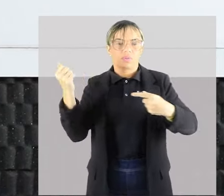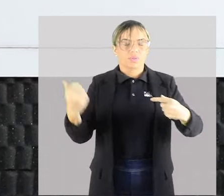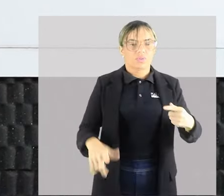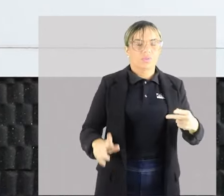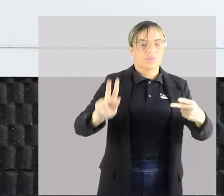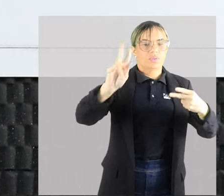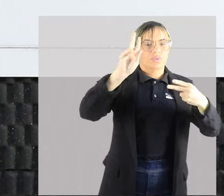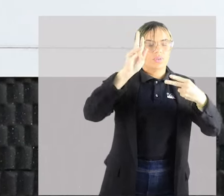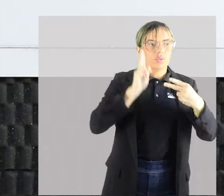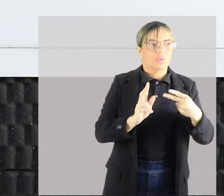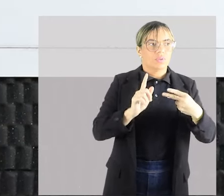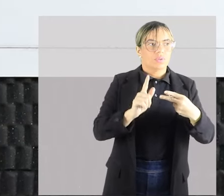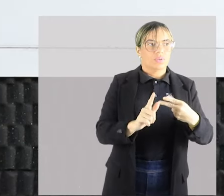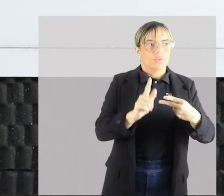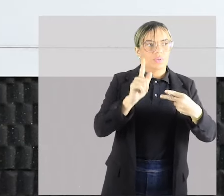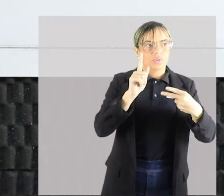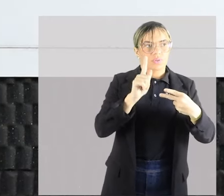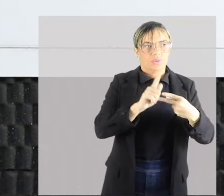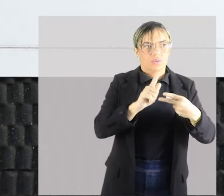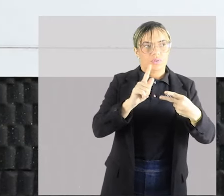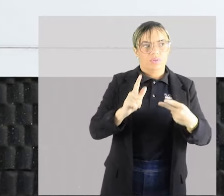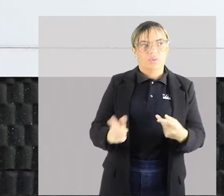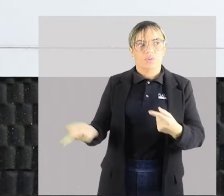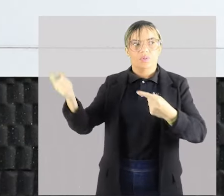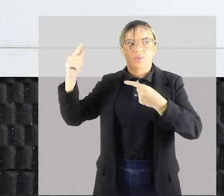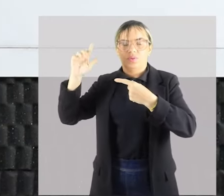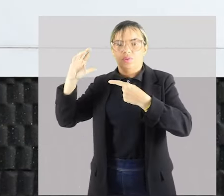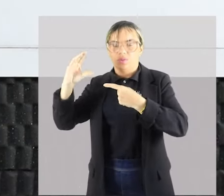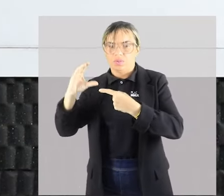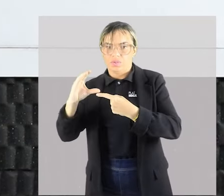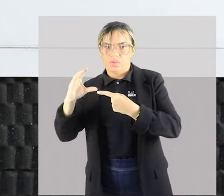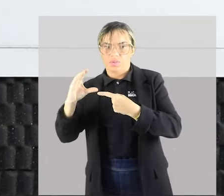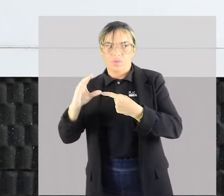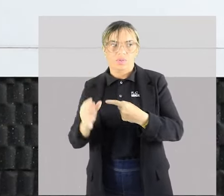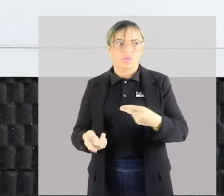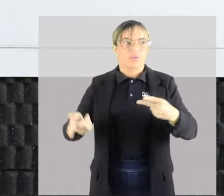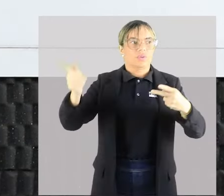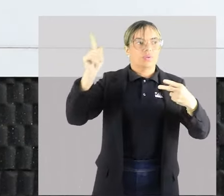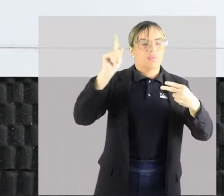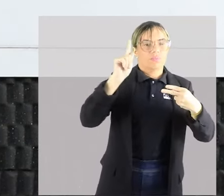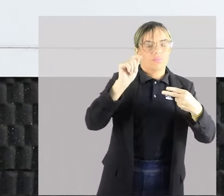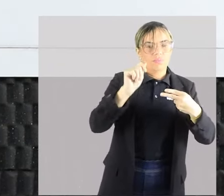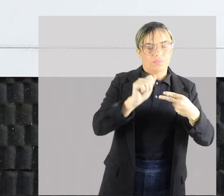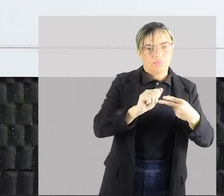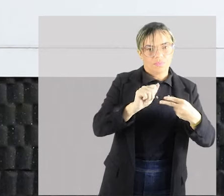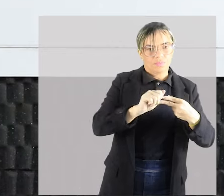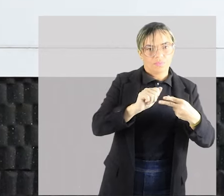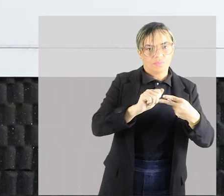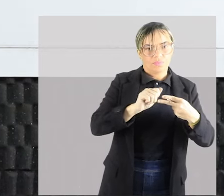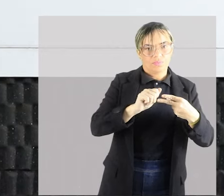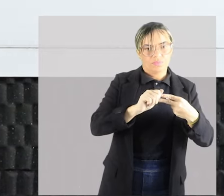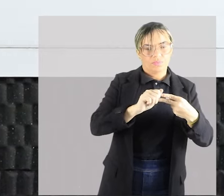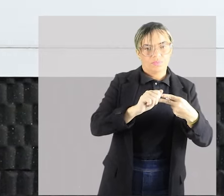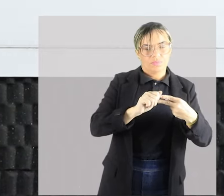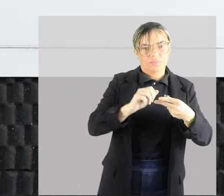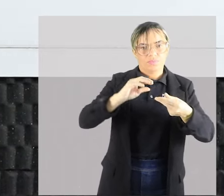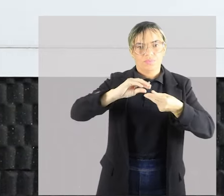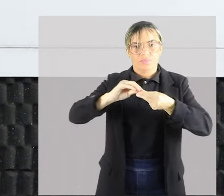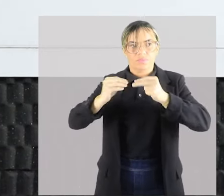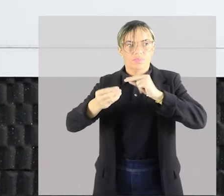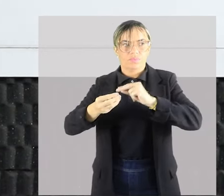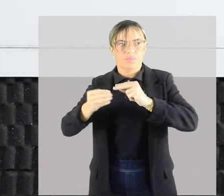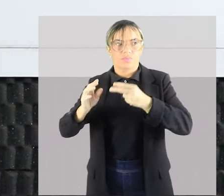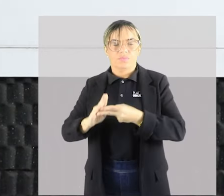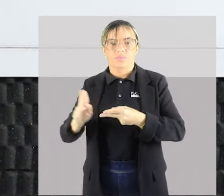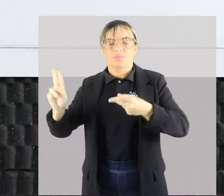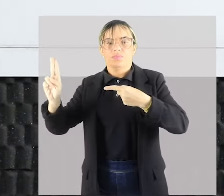G lá no DNA no RNA a gente vai encaixar um C quando eu tenho um A o pareamento gente vai